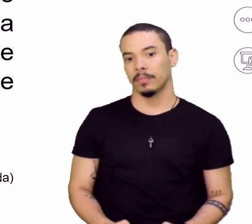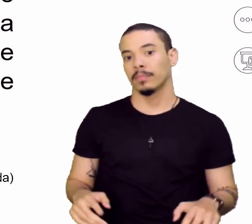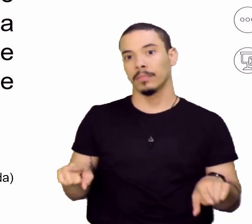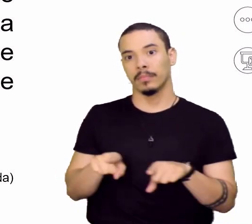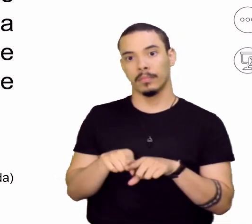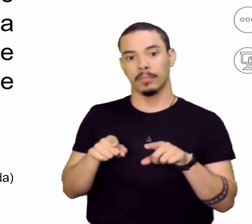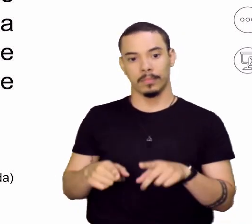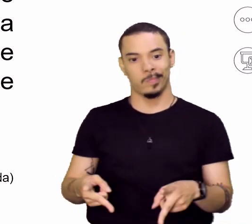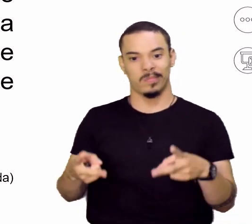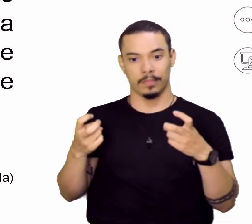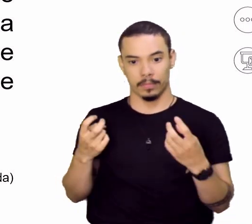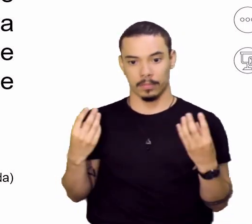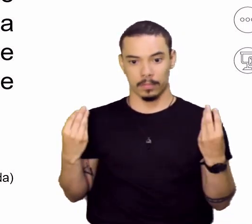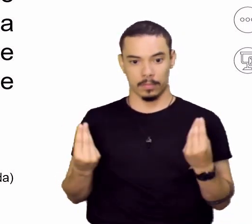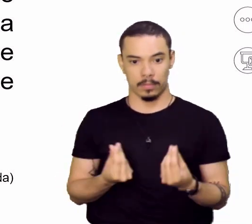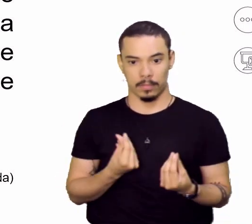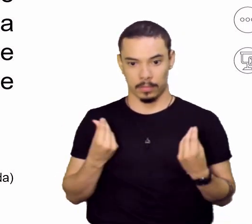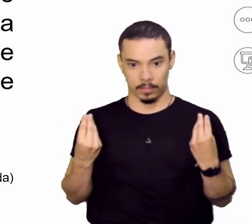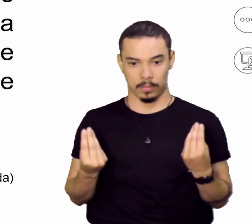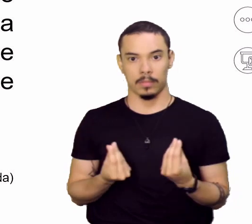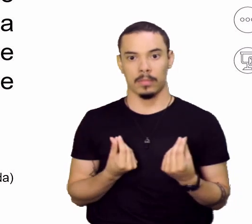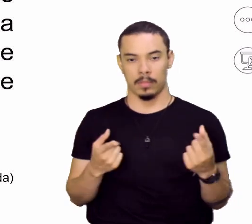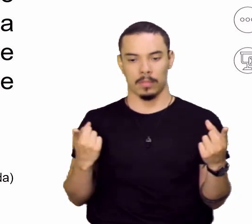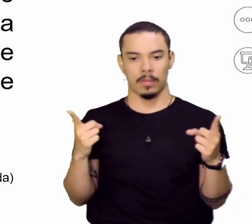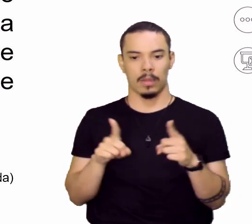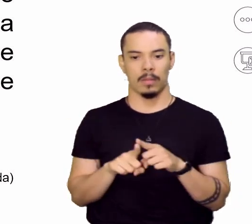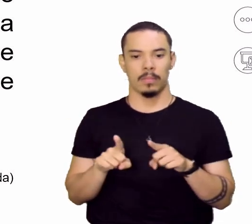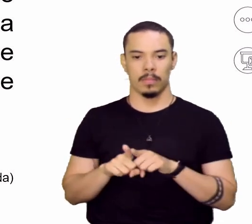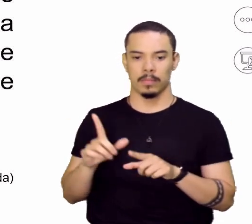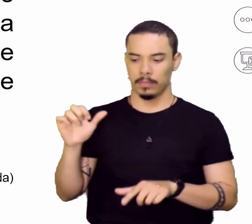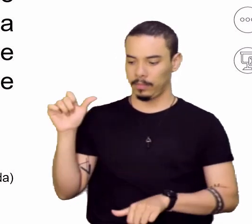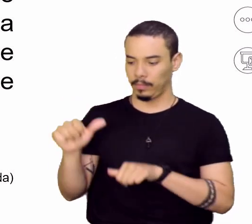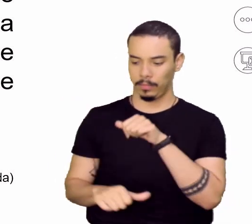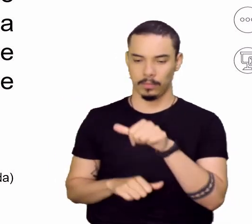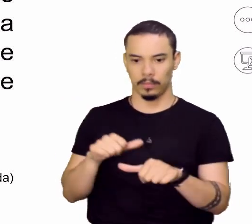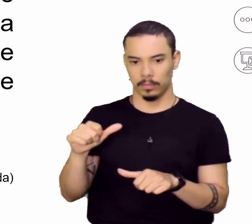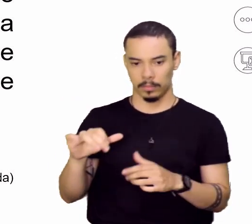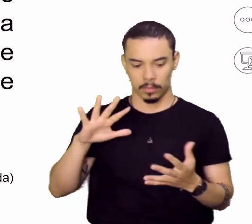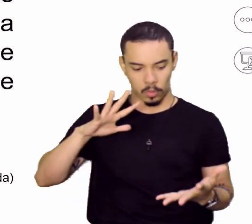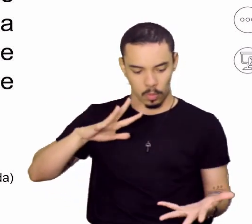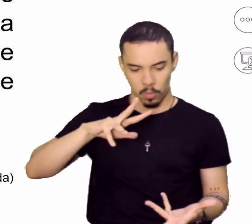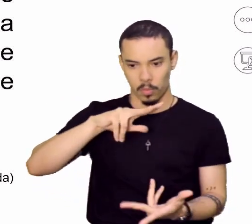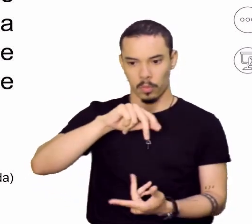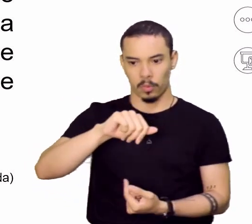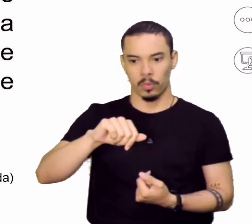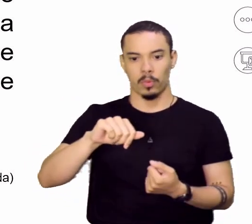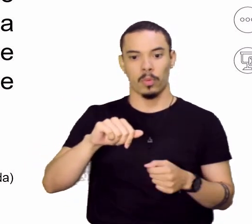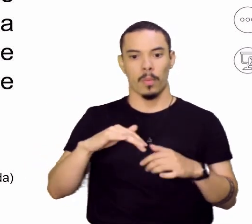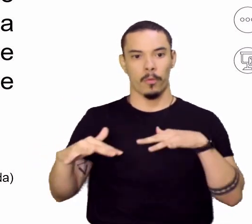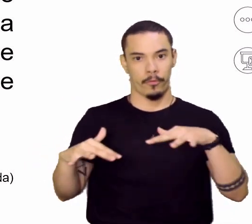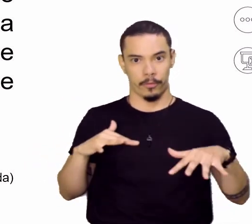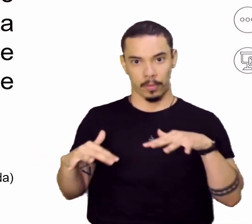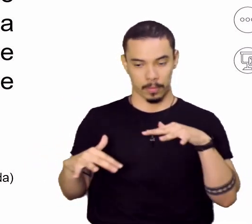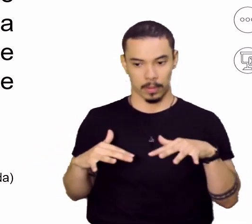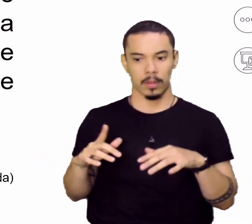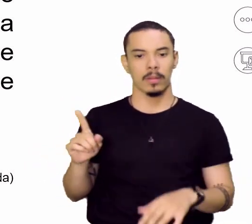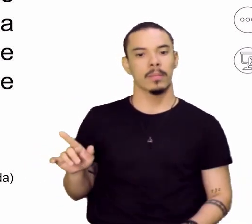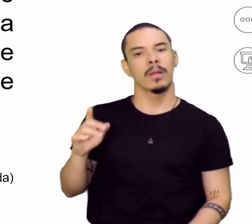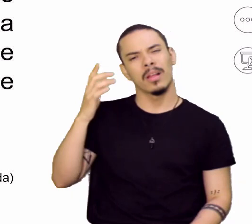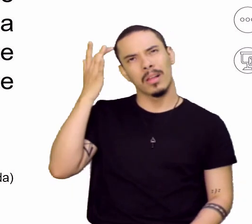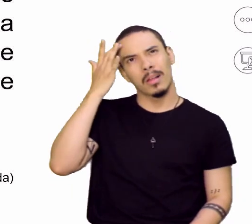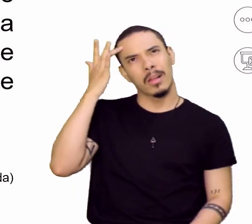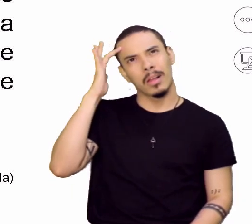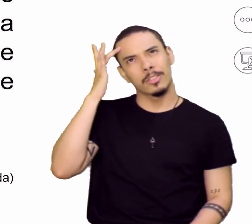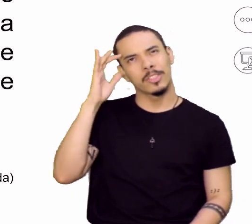via sensorial, pelos sentidos, a mudança e o movimento no mundo, ele achava